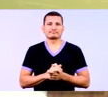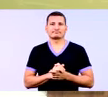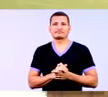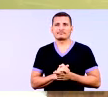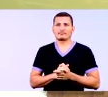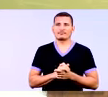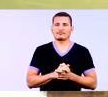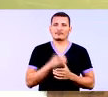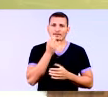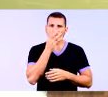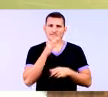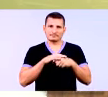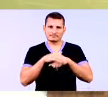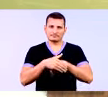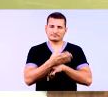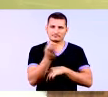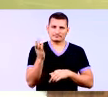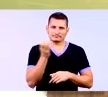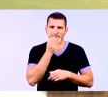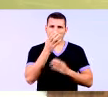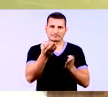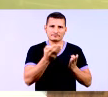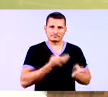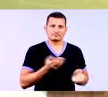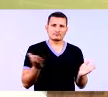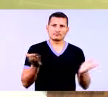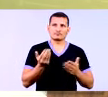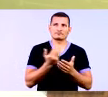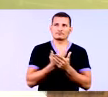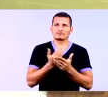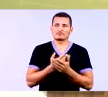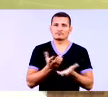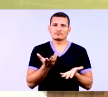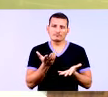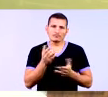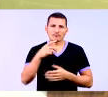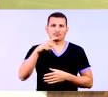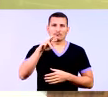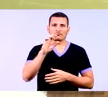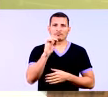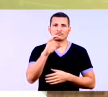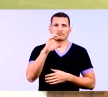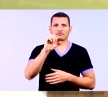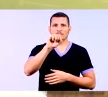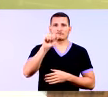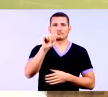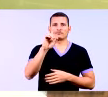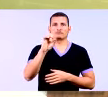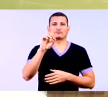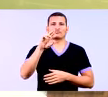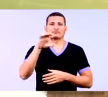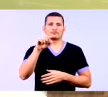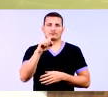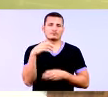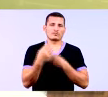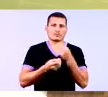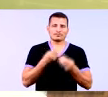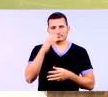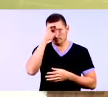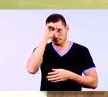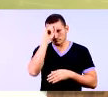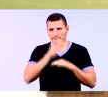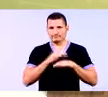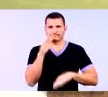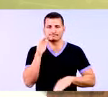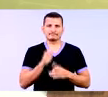noite a vocês, sejam bem-vindos. Hoje é uma aula relacionada aí a processadores, vamos aprender um pouco mais sobre suas características, sobre suas propriedades,